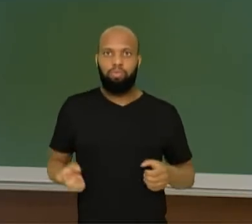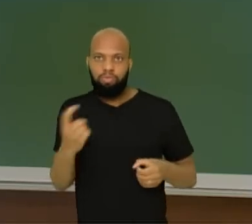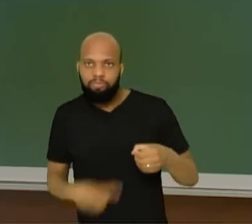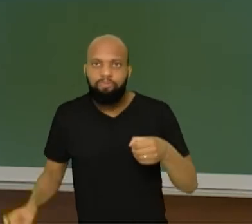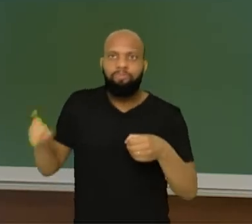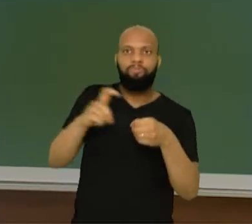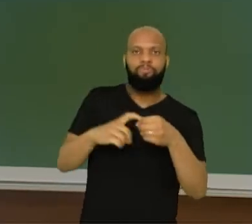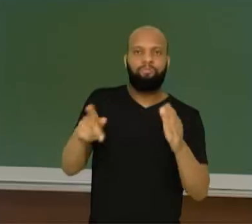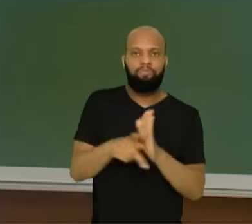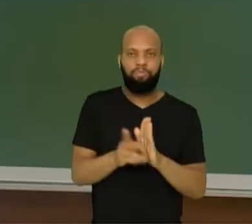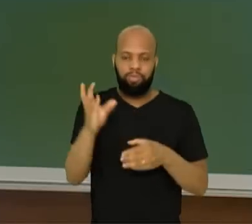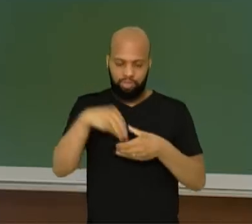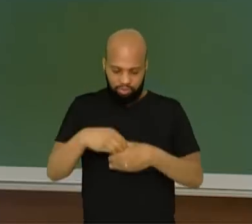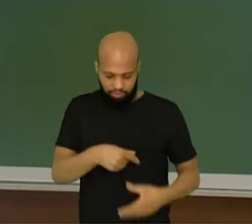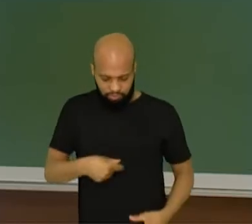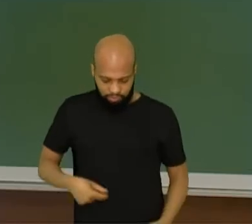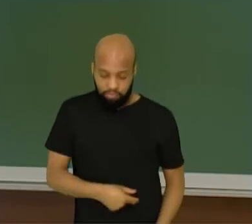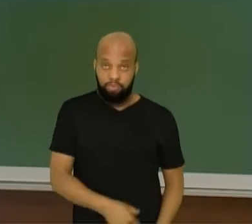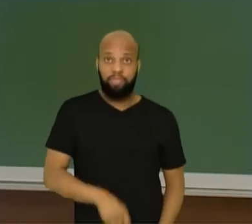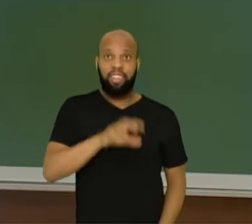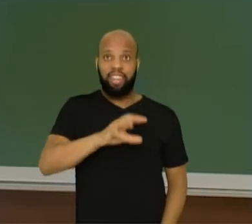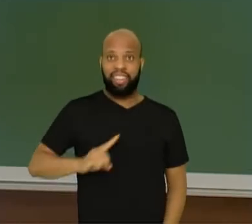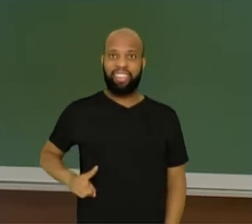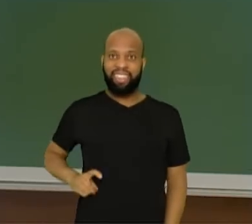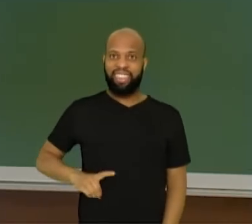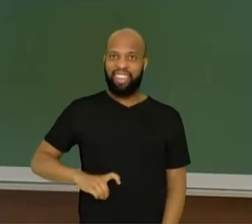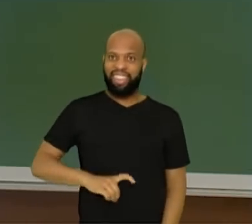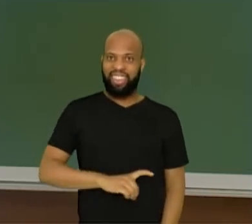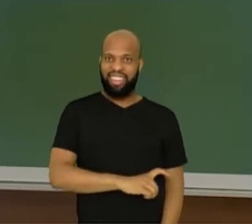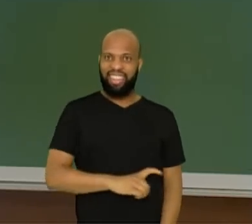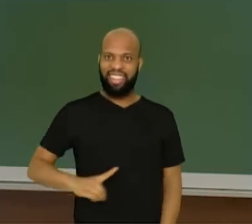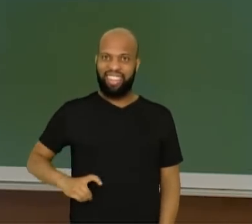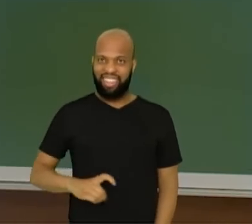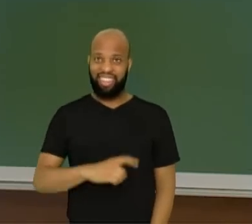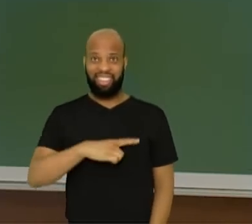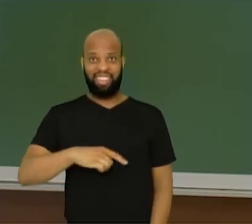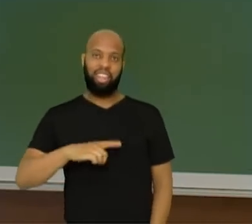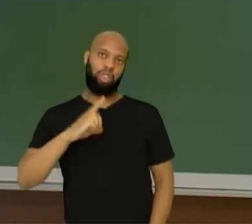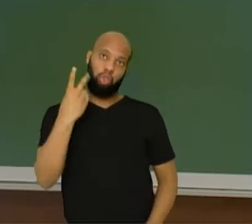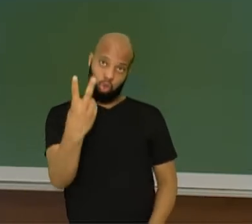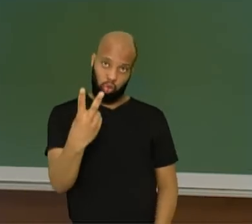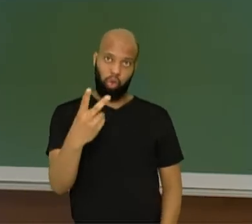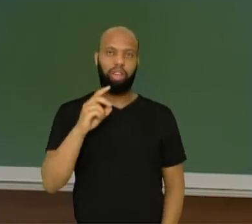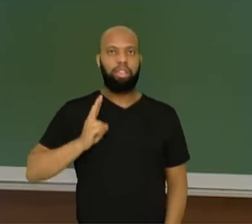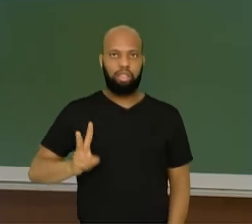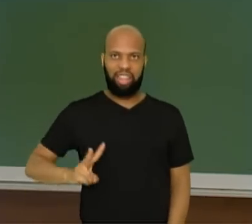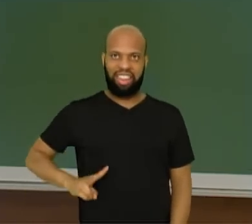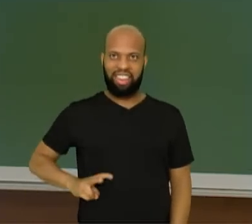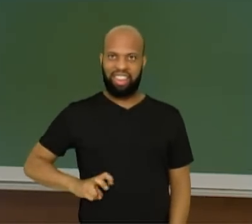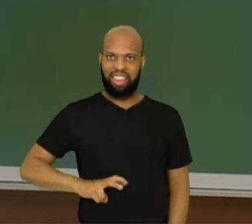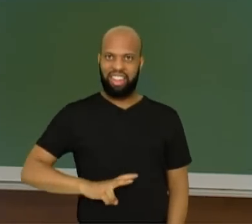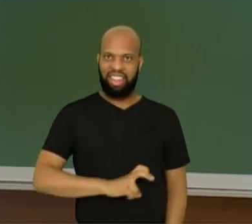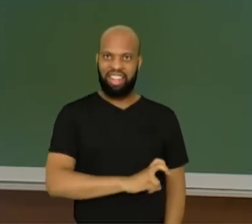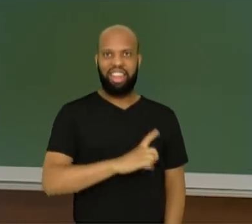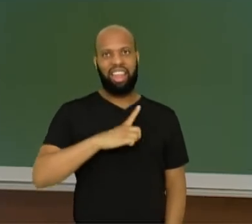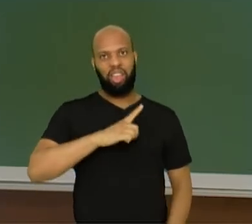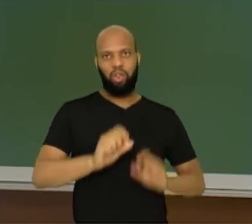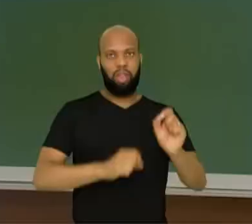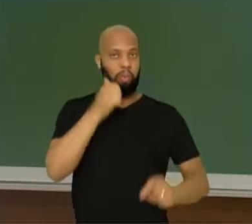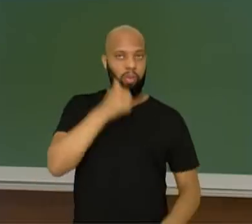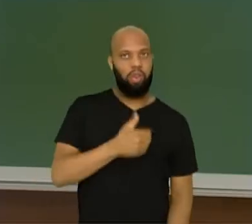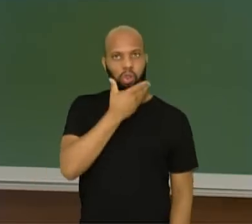digestório e no nosso intestino. Esses vermes, porque tem macho e fêmea, vão parasitar,